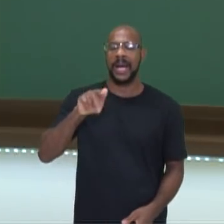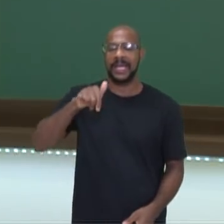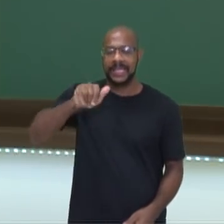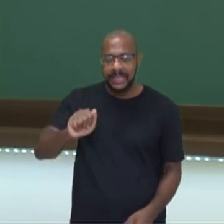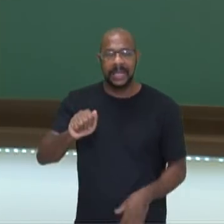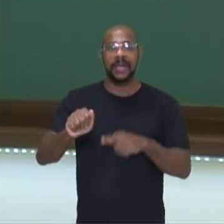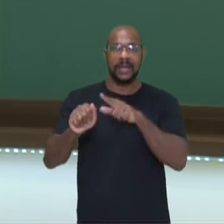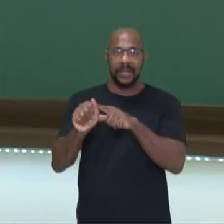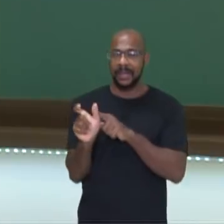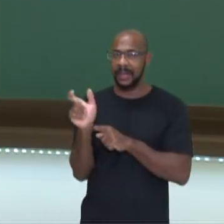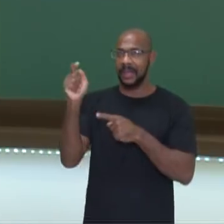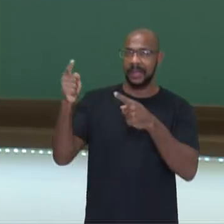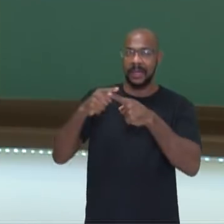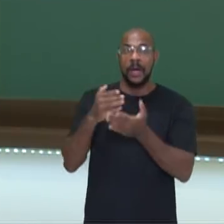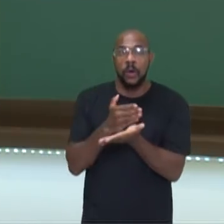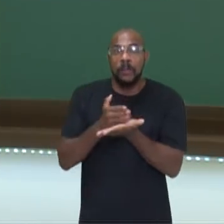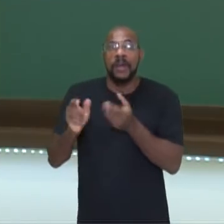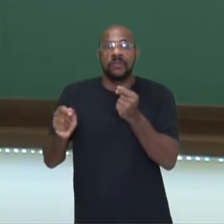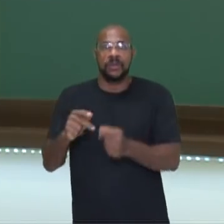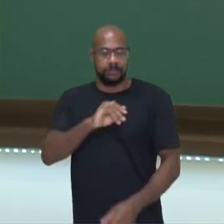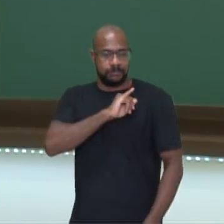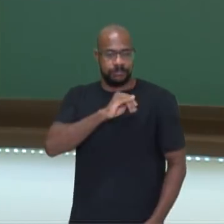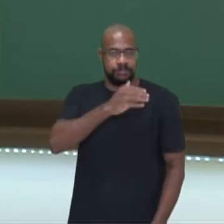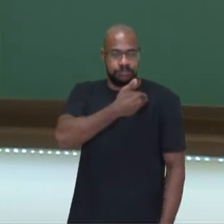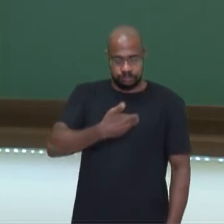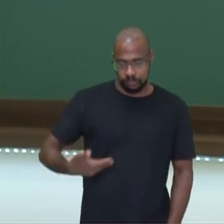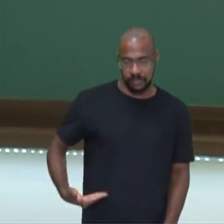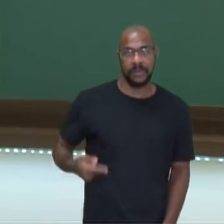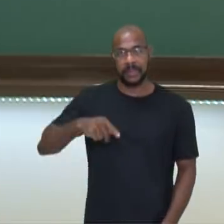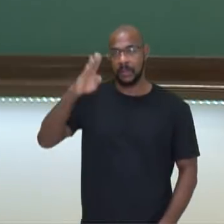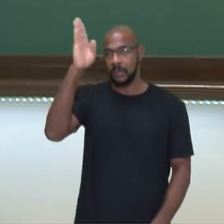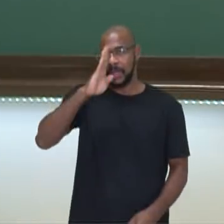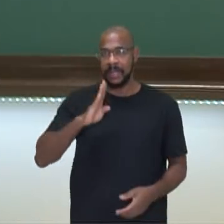oligarquia. Marca o início da República no Brasil. E ainda,